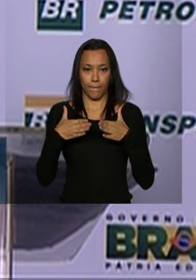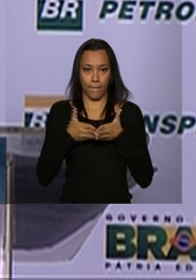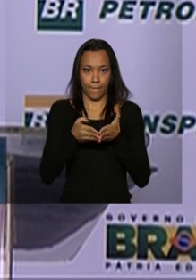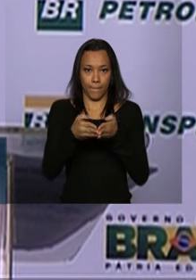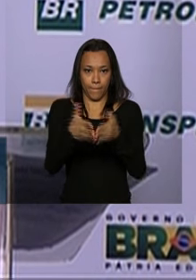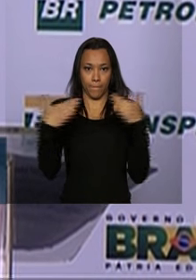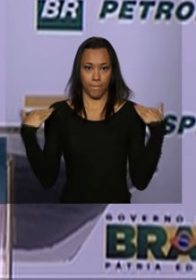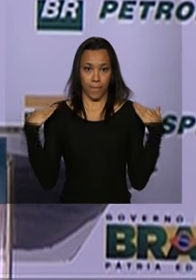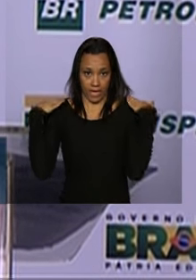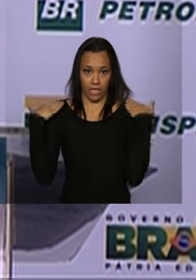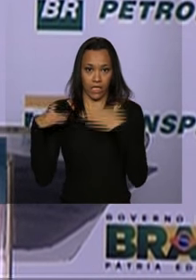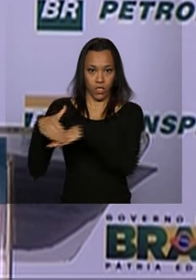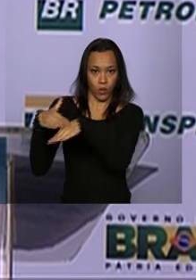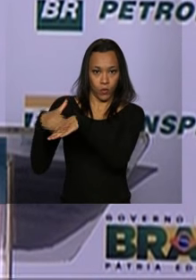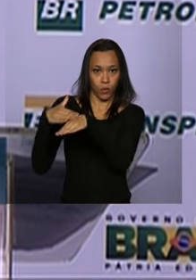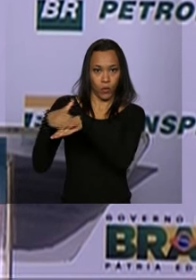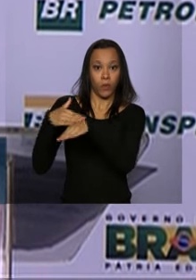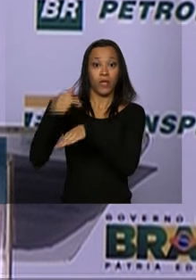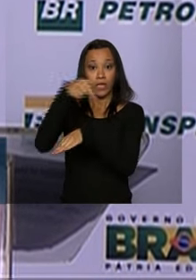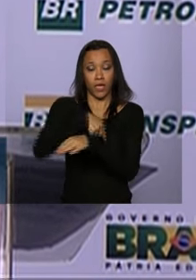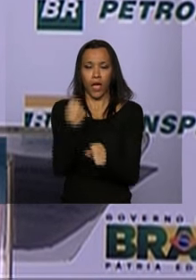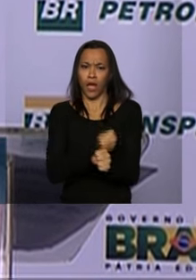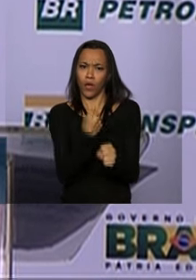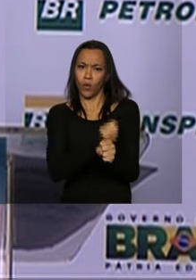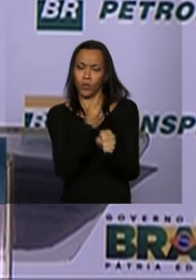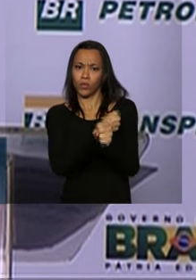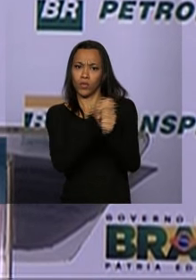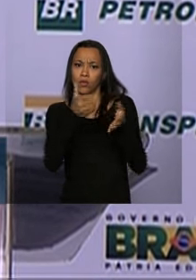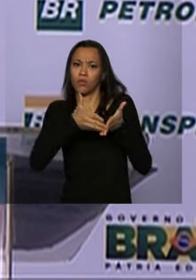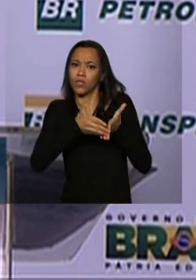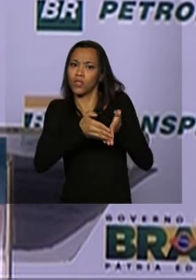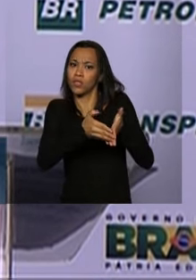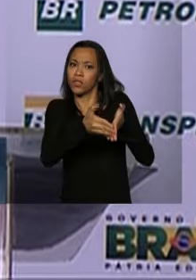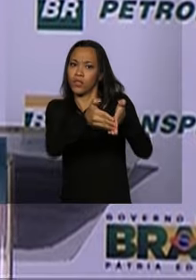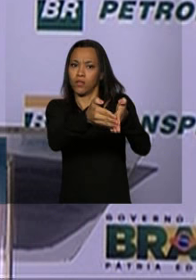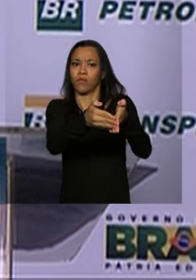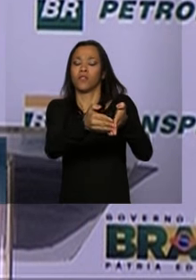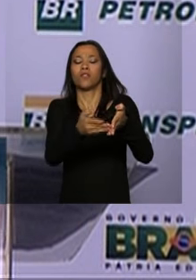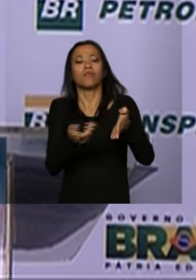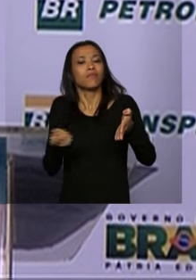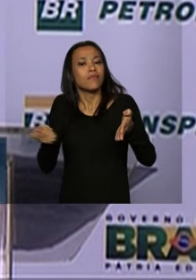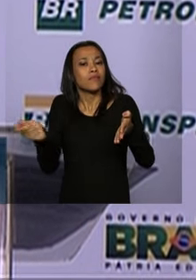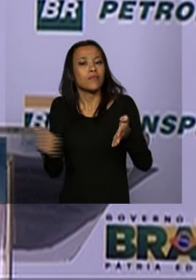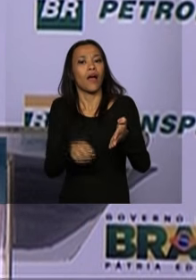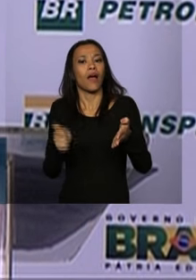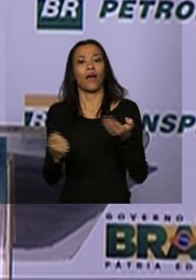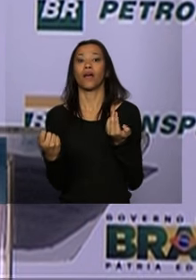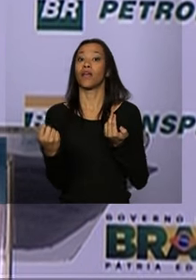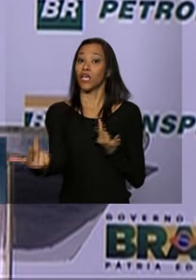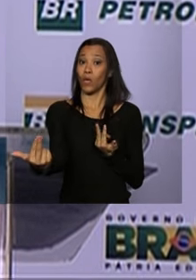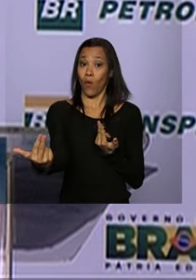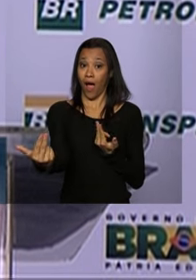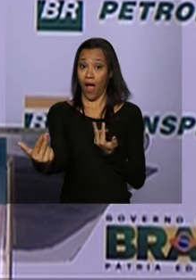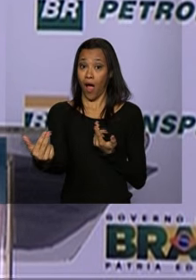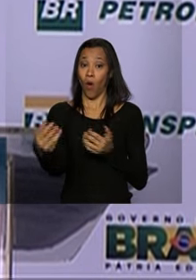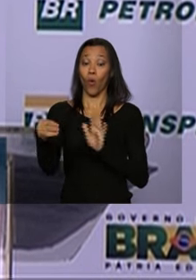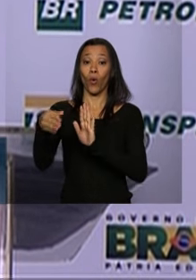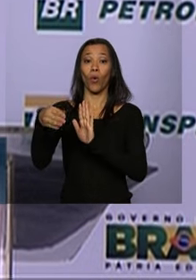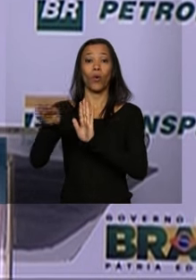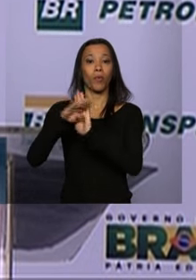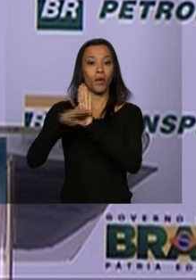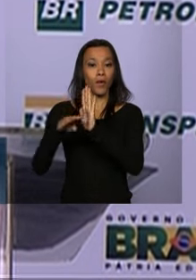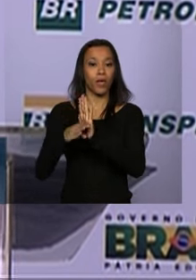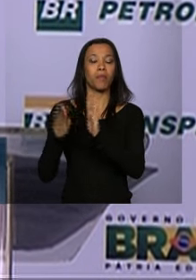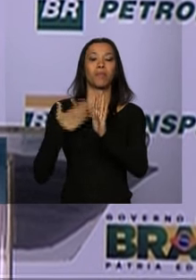o empreendimento dos estaleiros tenha a mesma condição da construção Minha Casa Minha Vida, 30 anos